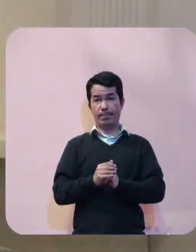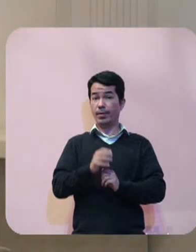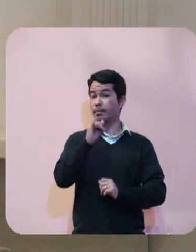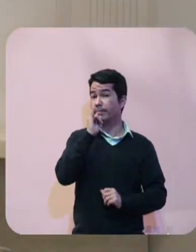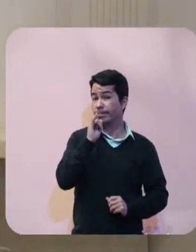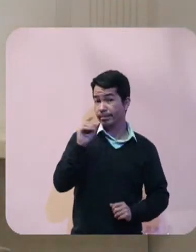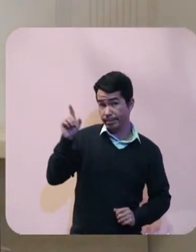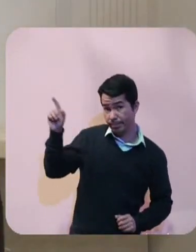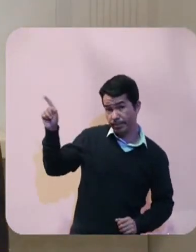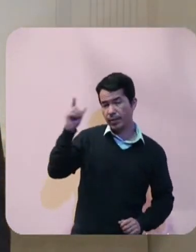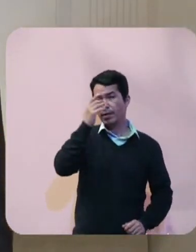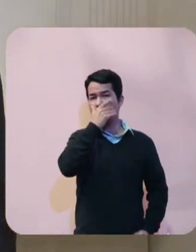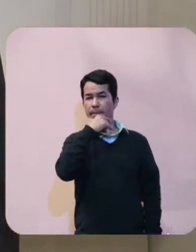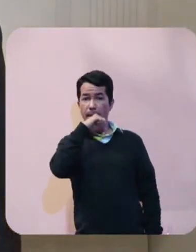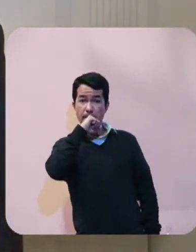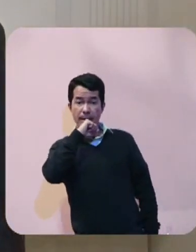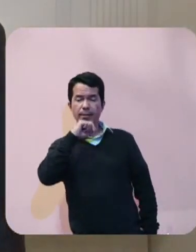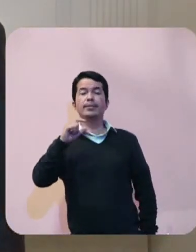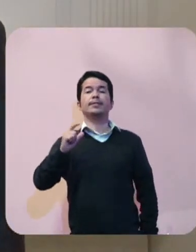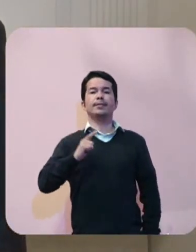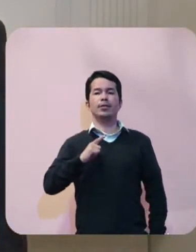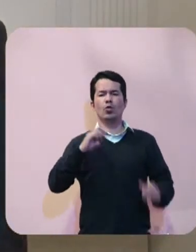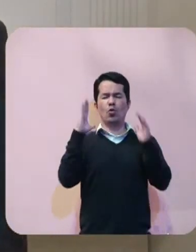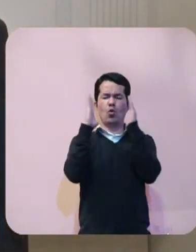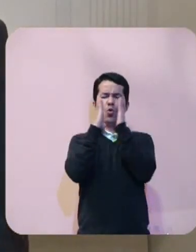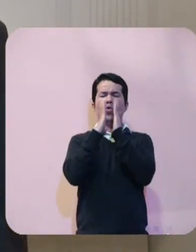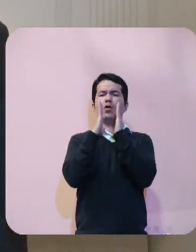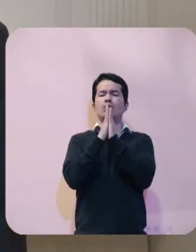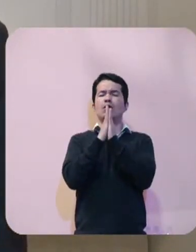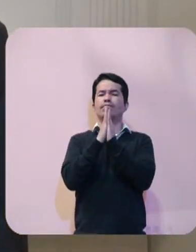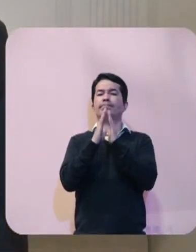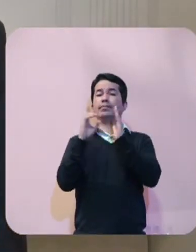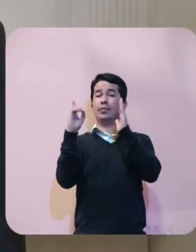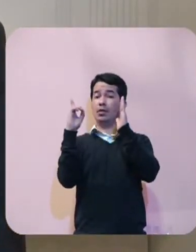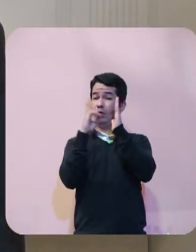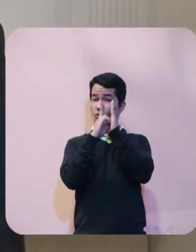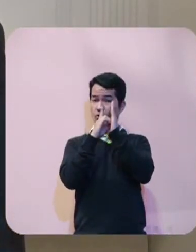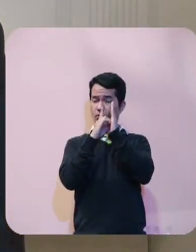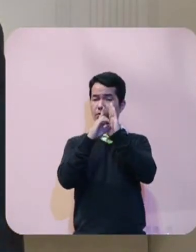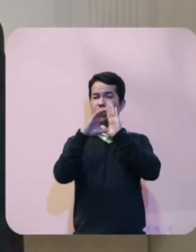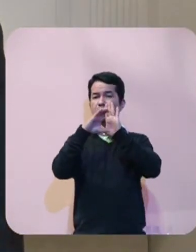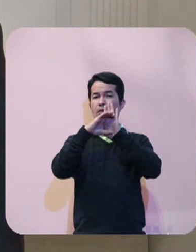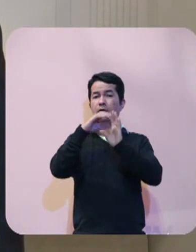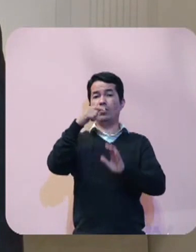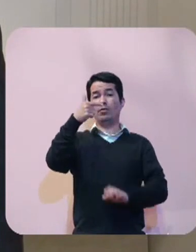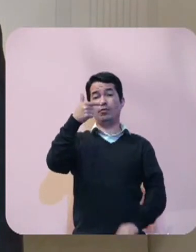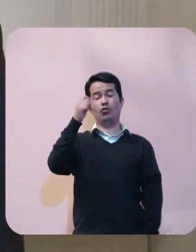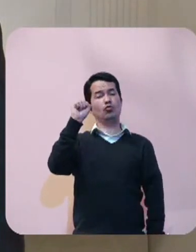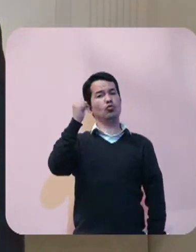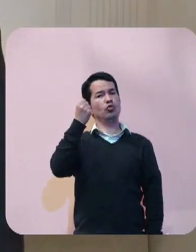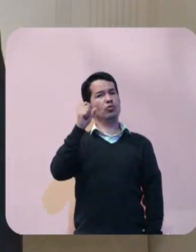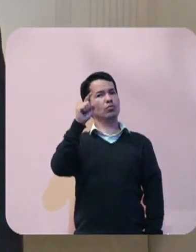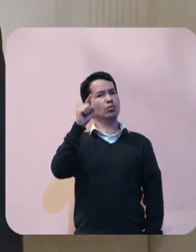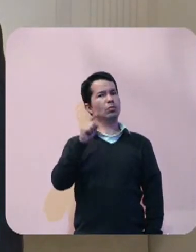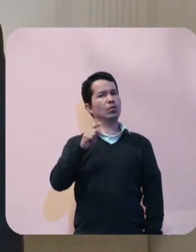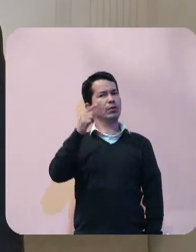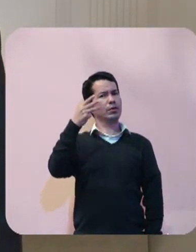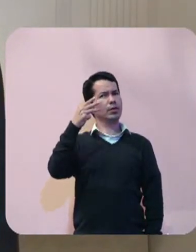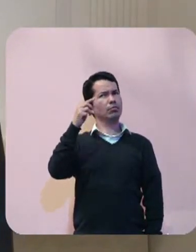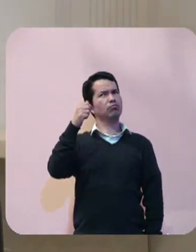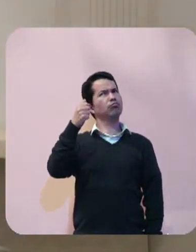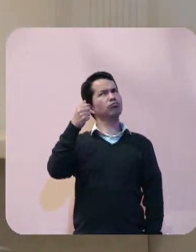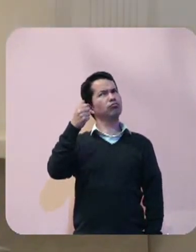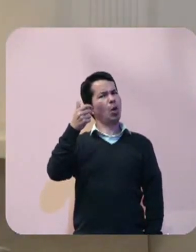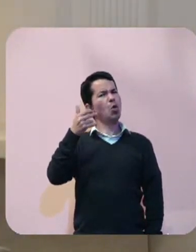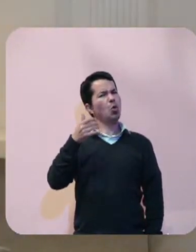a orarem um texto da Bíblia, em Deuteronômio 28, versículos 3 até o verso